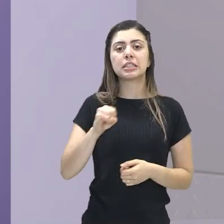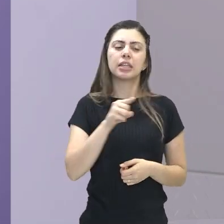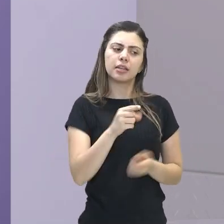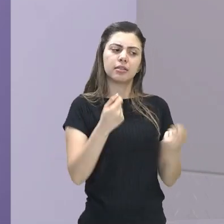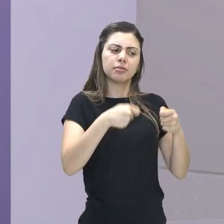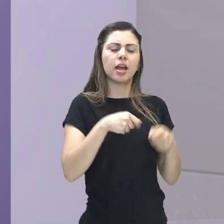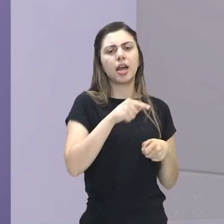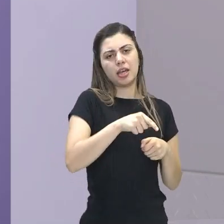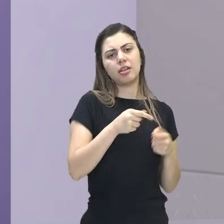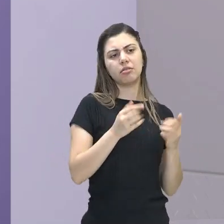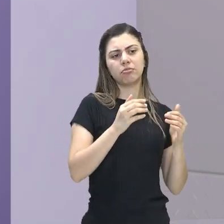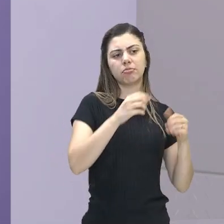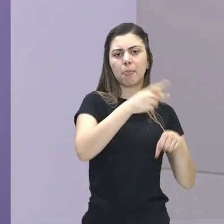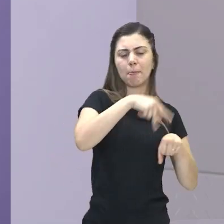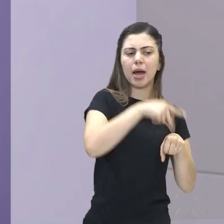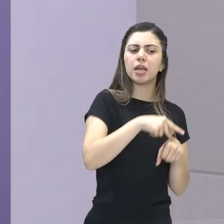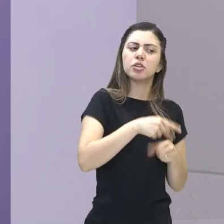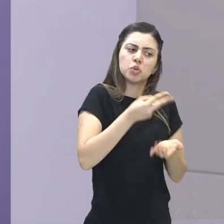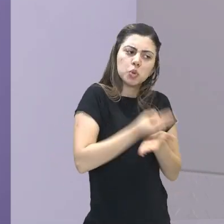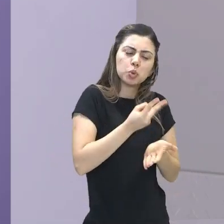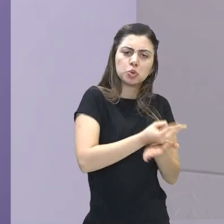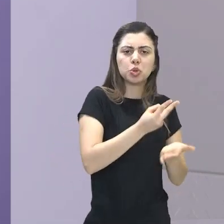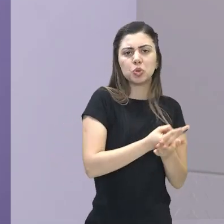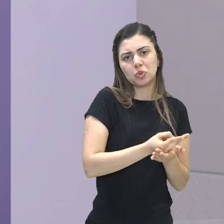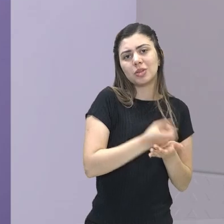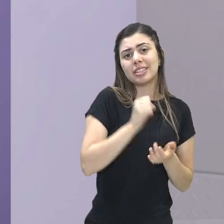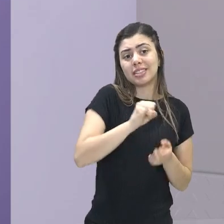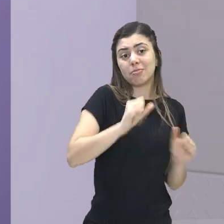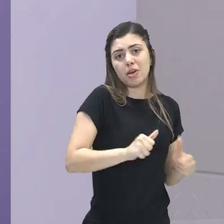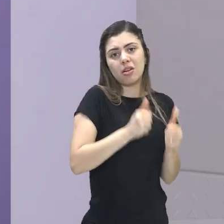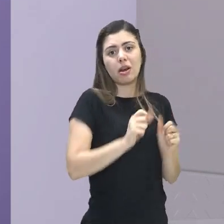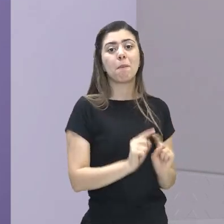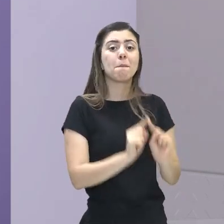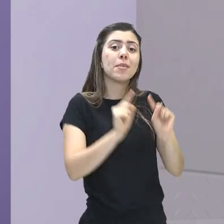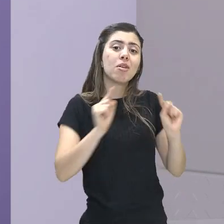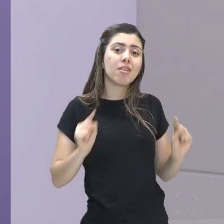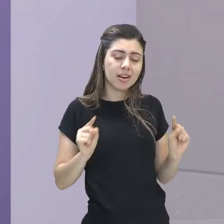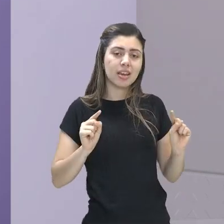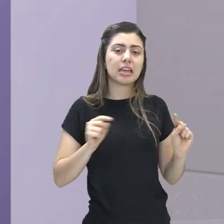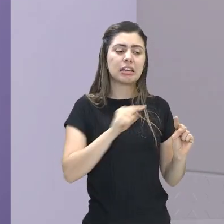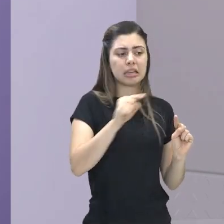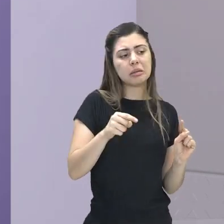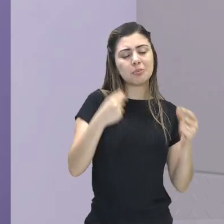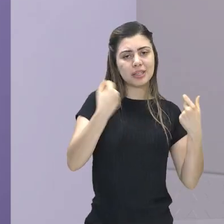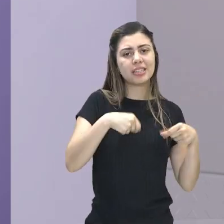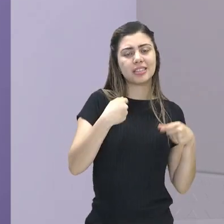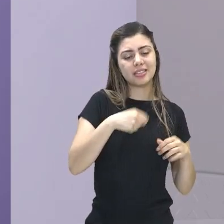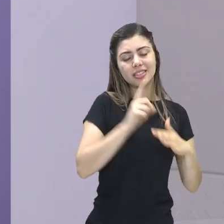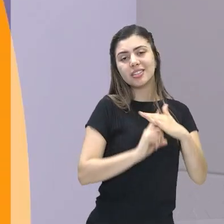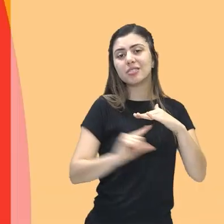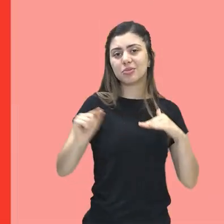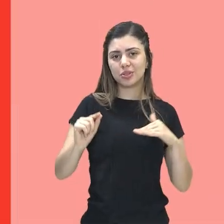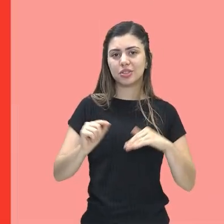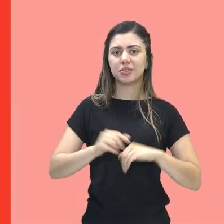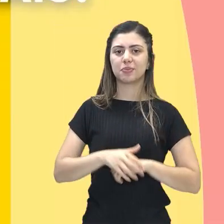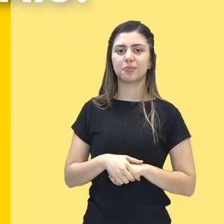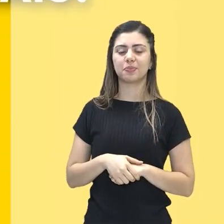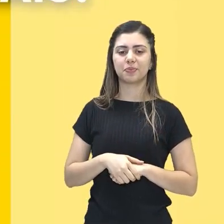estaria no local onde ele nasceu, onde ele foi criado. Mas o motivo de força maior o obriga a sair de lá.